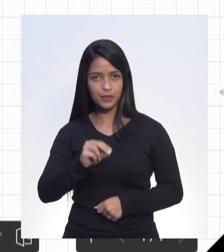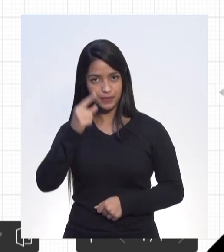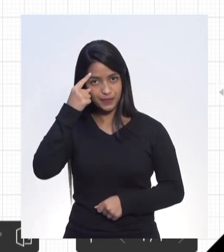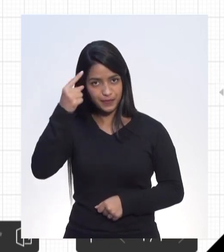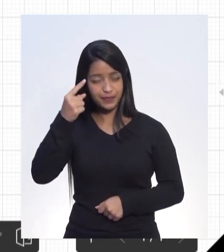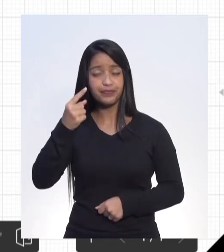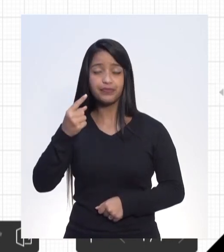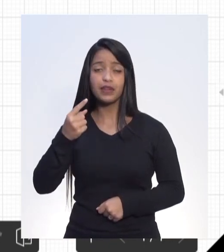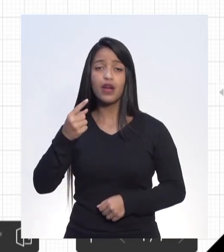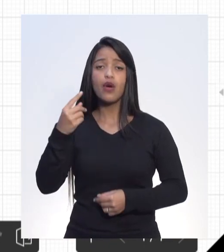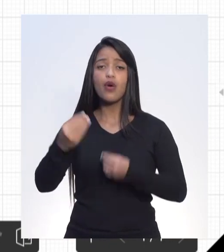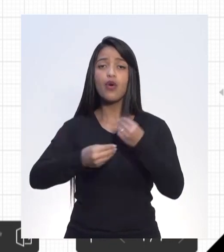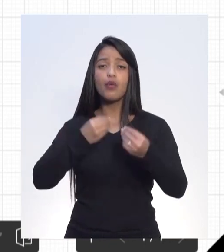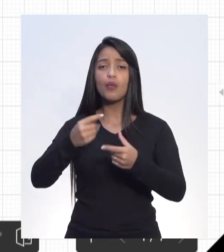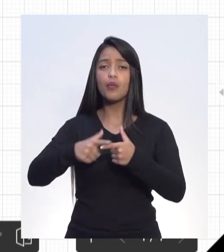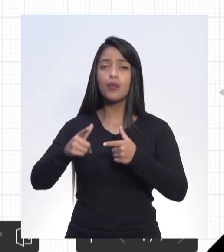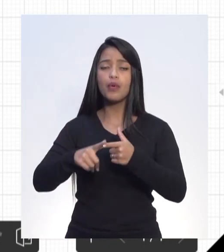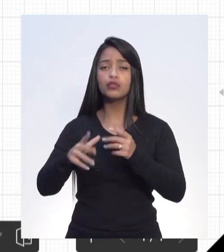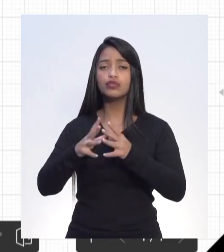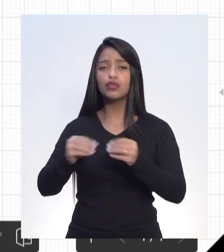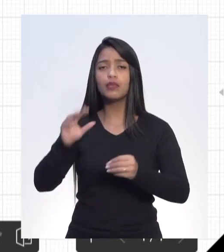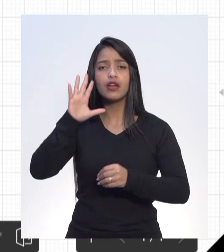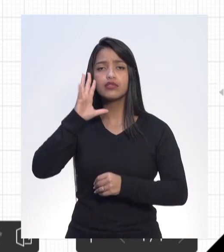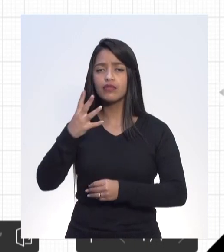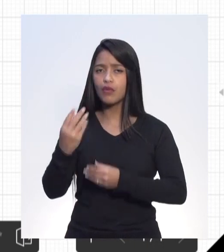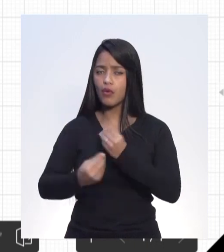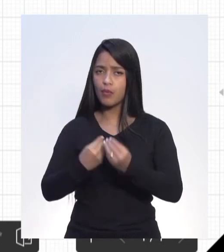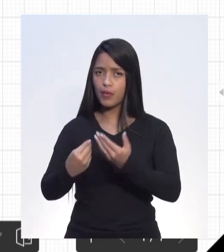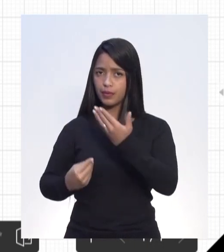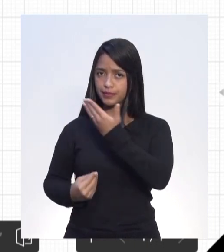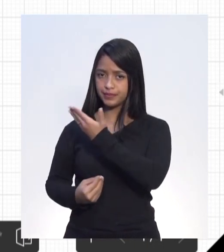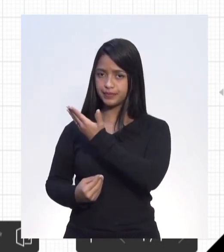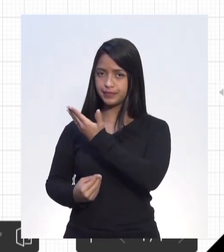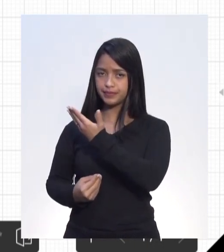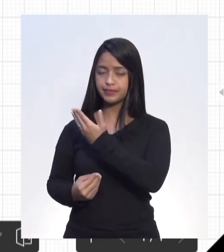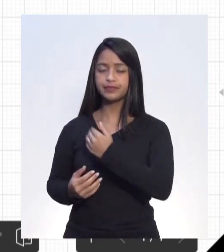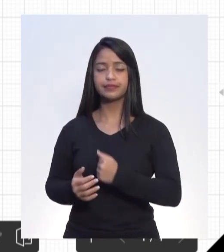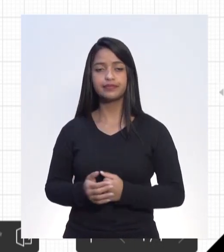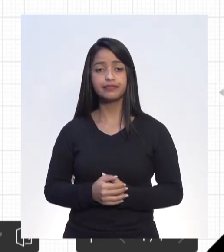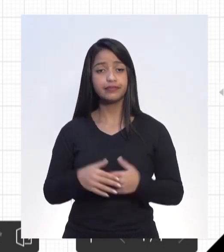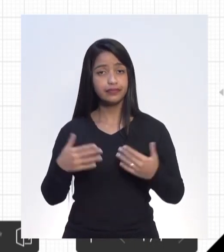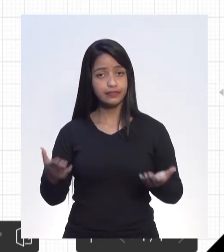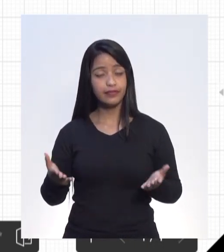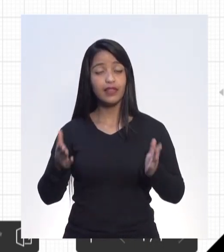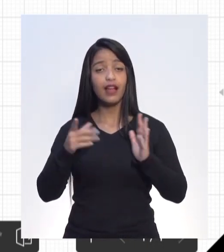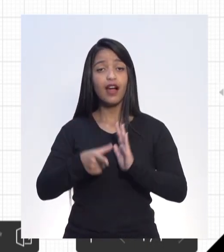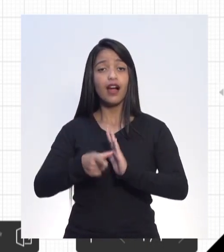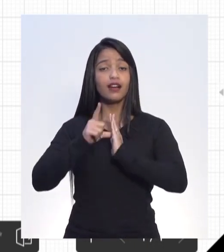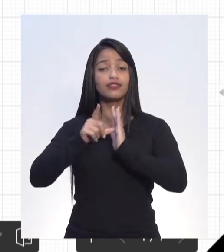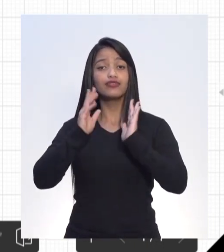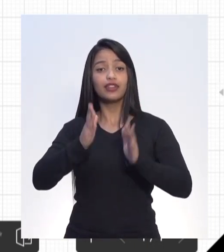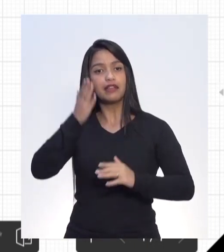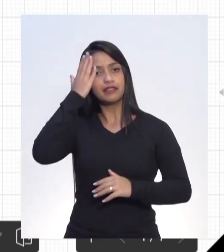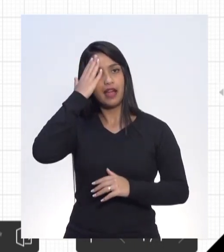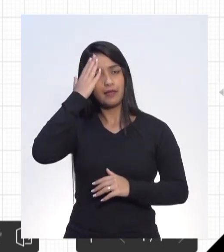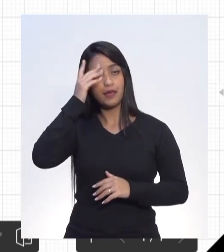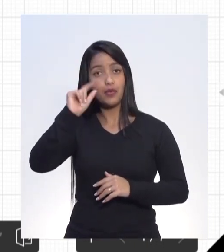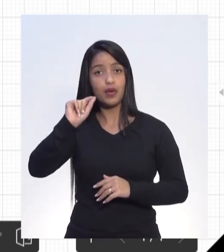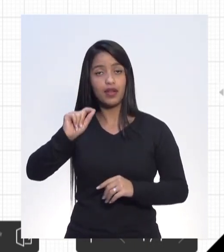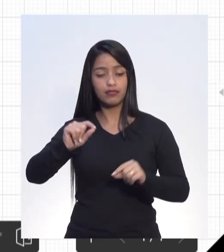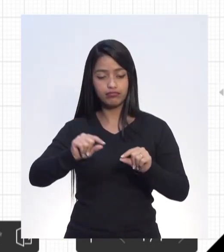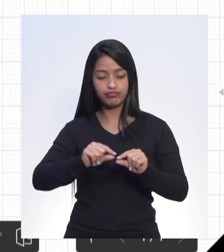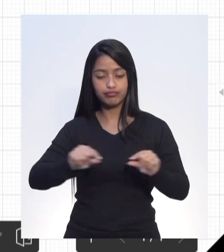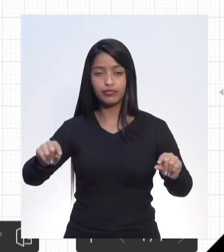exercício. Tá? Então, por exemplo, se a gente pensar que a gente já sabia que essa base aqui, ó, tá vendo? Ó, vou mudar a cor dela aqui.